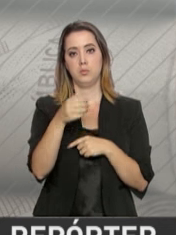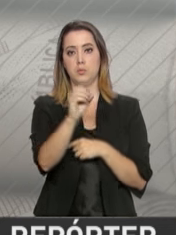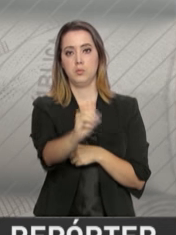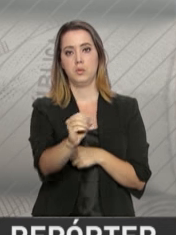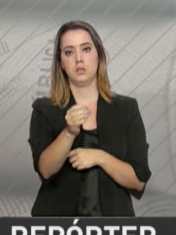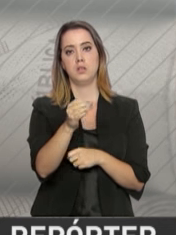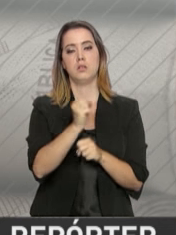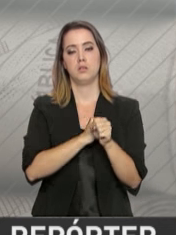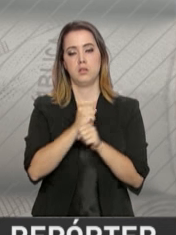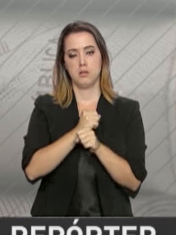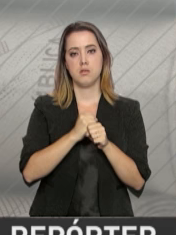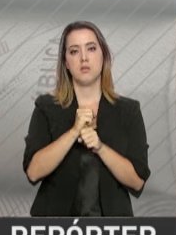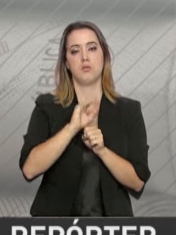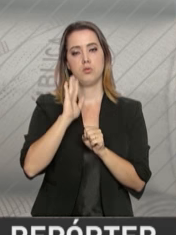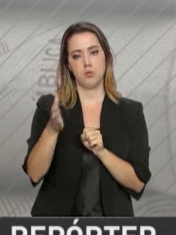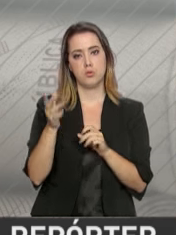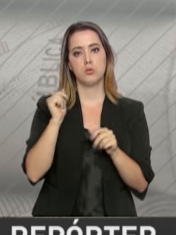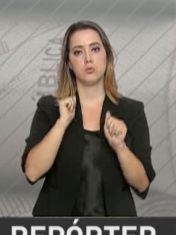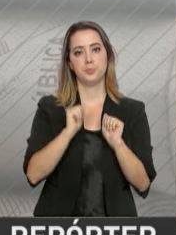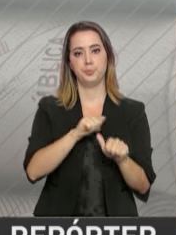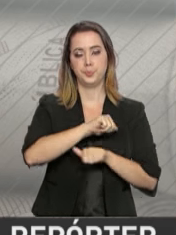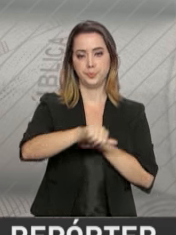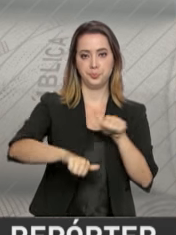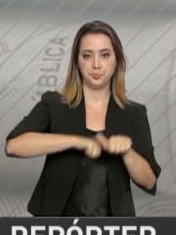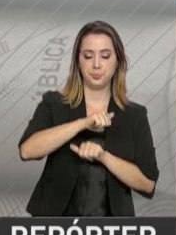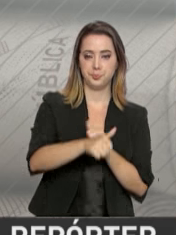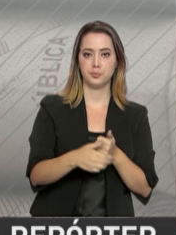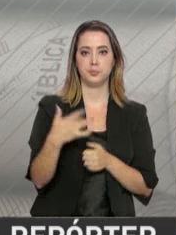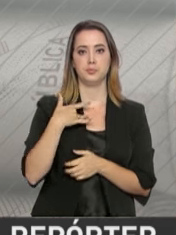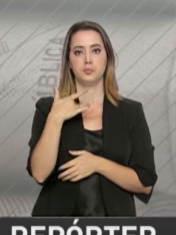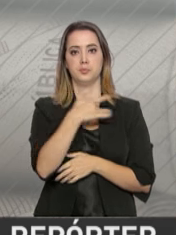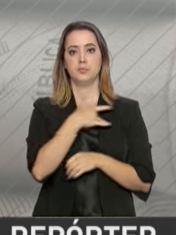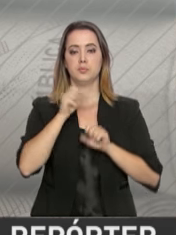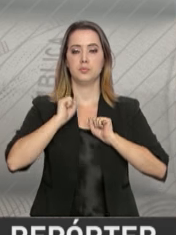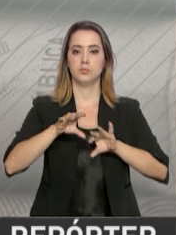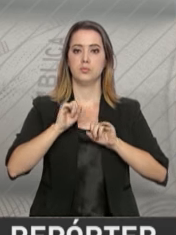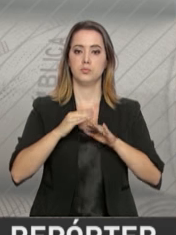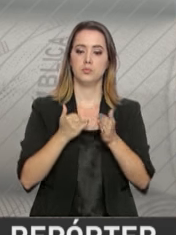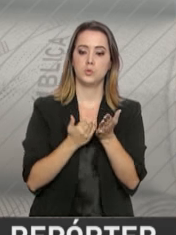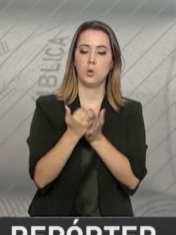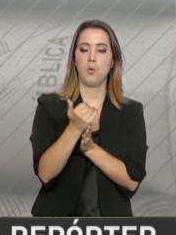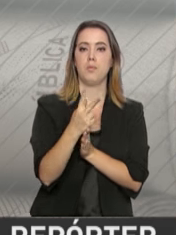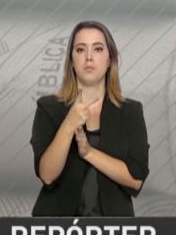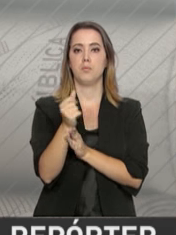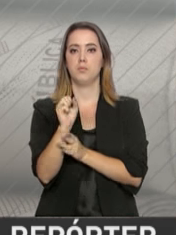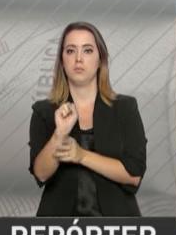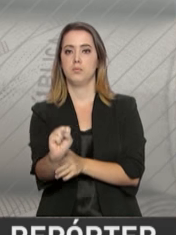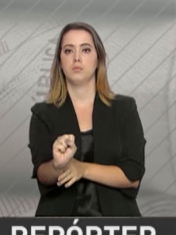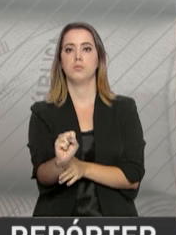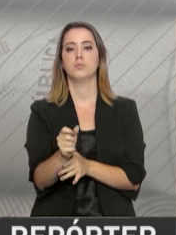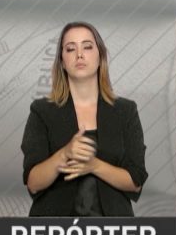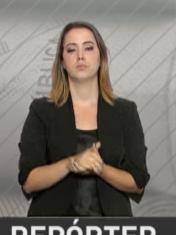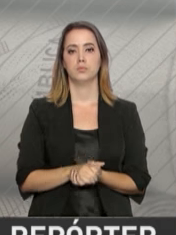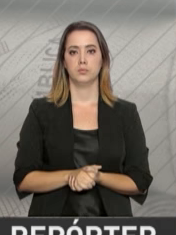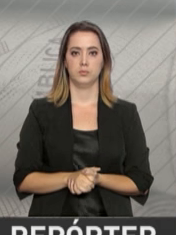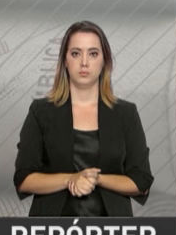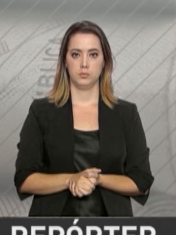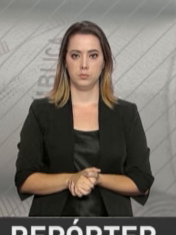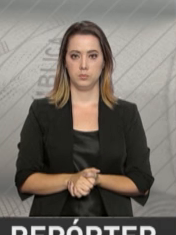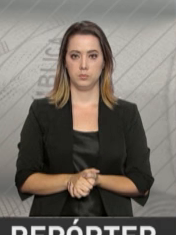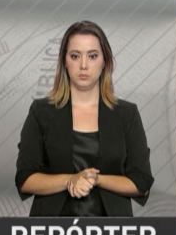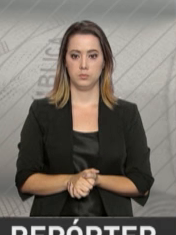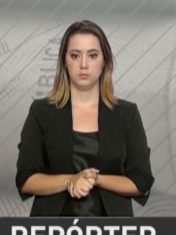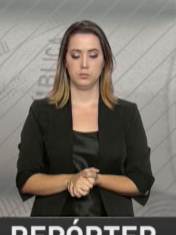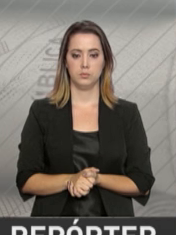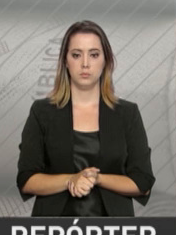meio do período, a partir do décimo ano. Saúde e educação só entram no novo regime fiscal a partir de